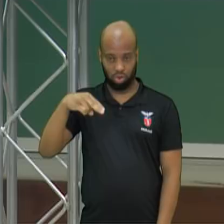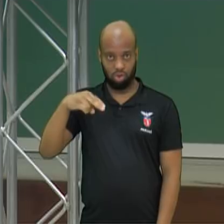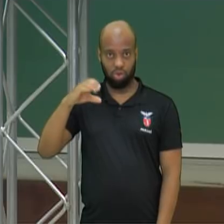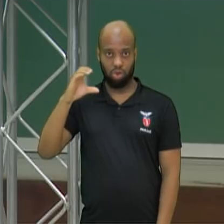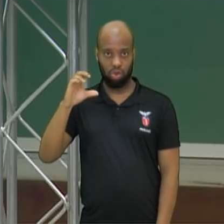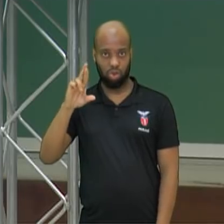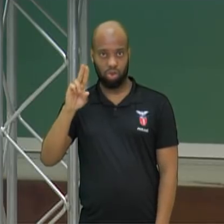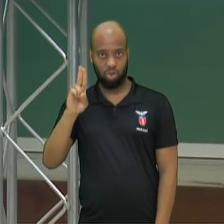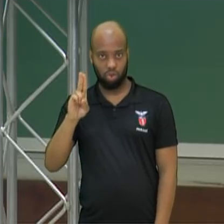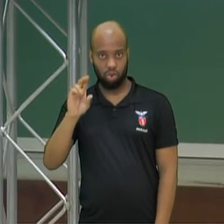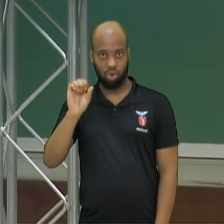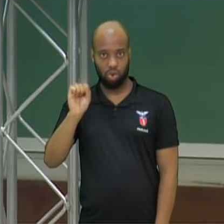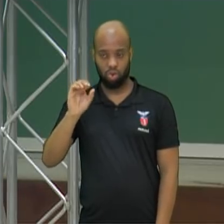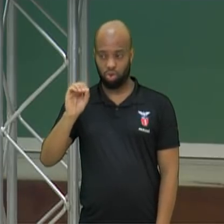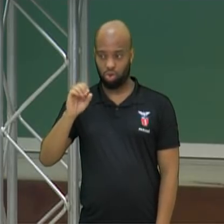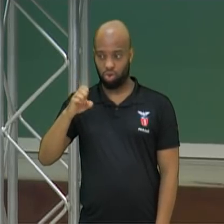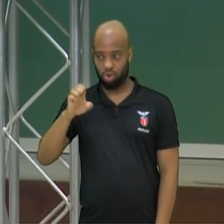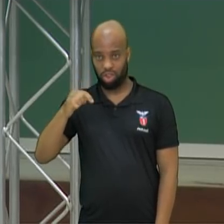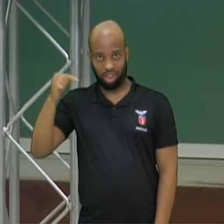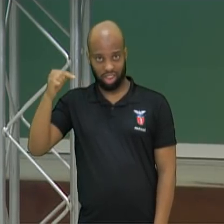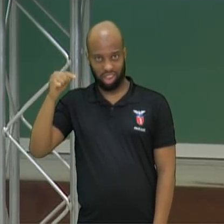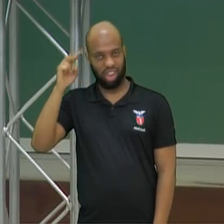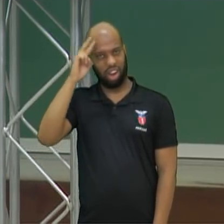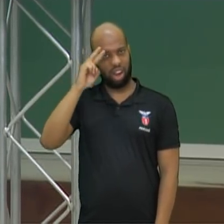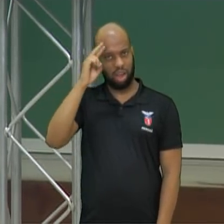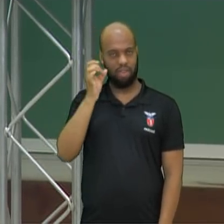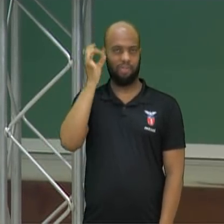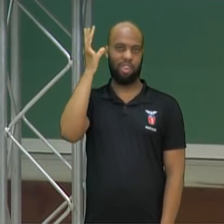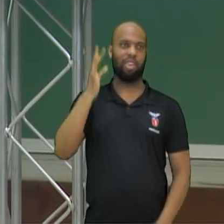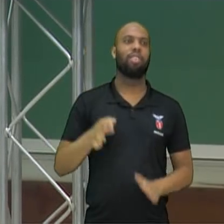Então, bem facinho lá de lembrar.